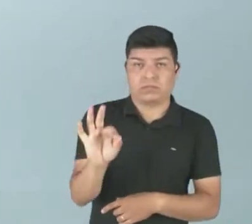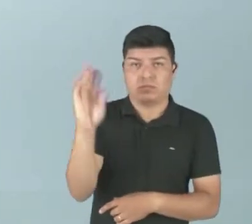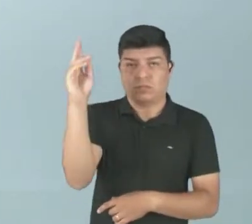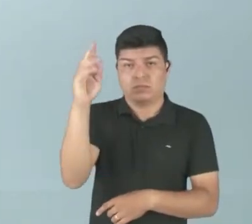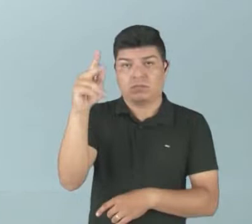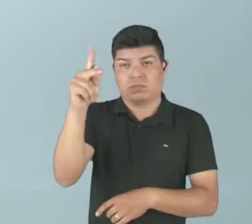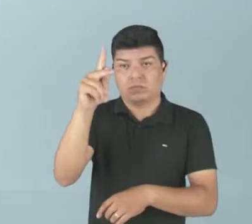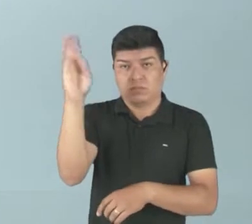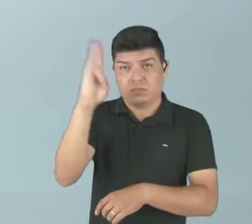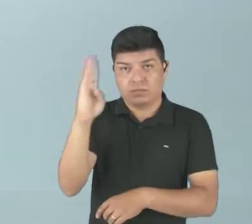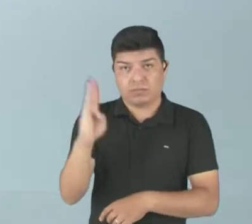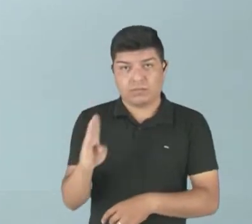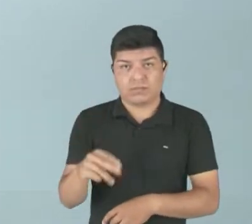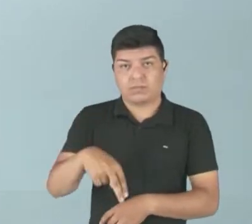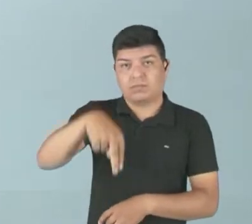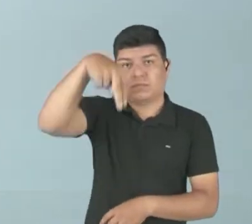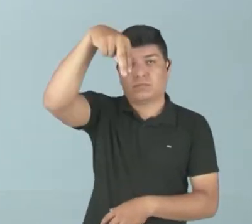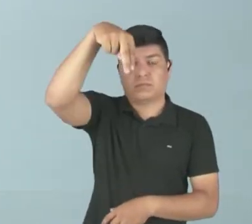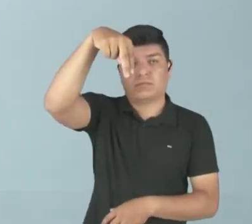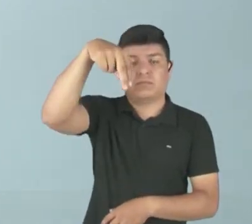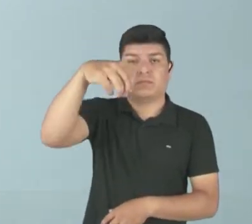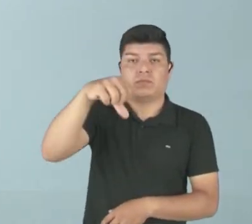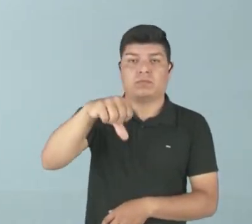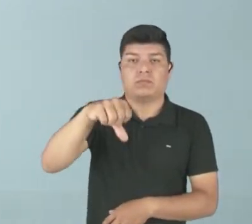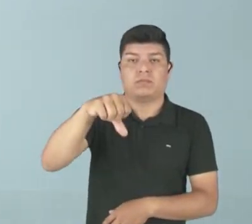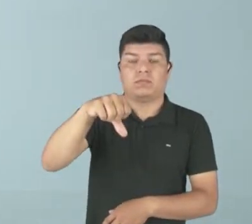brasileiro está no hemisfério norte e